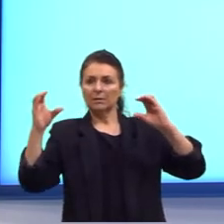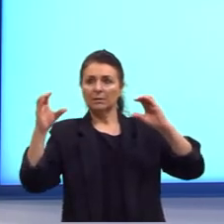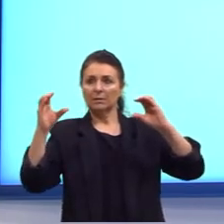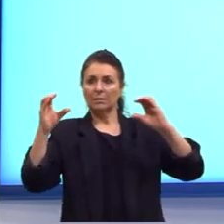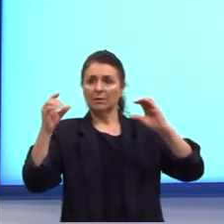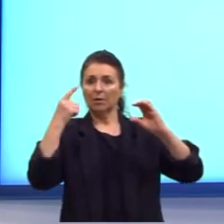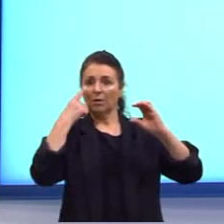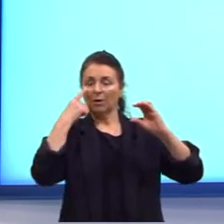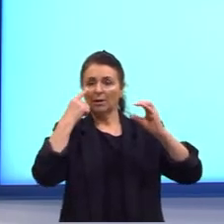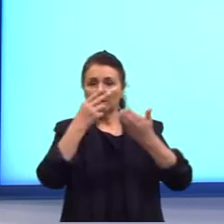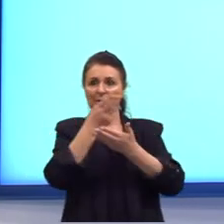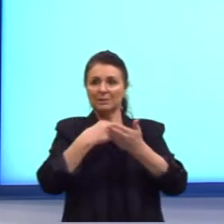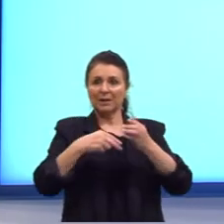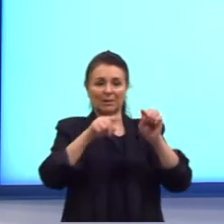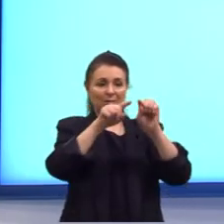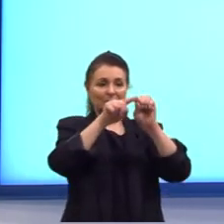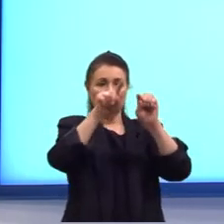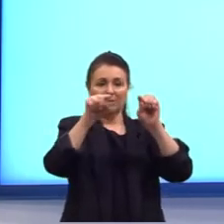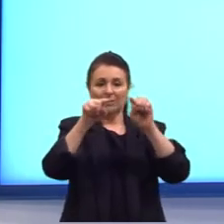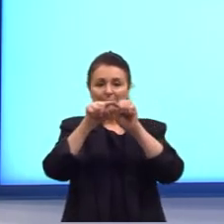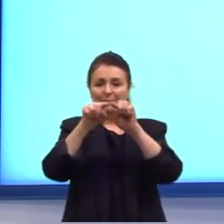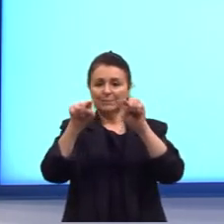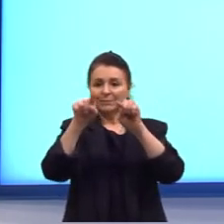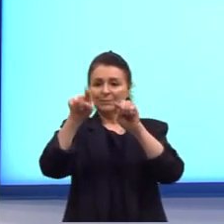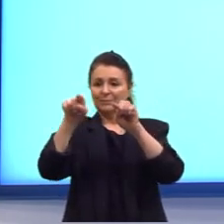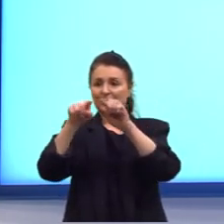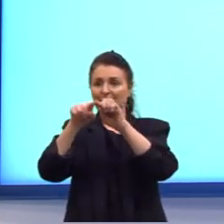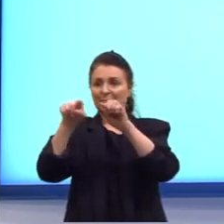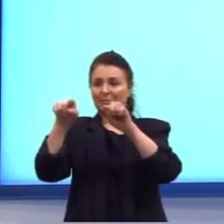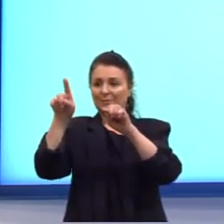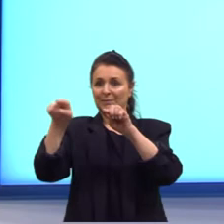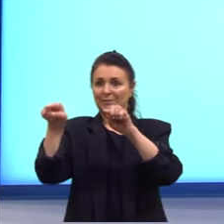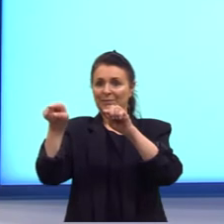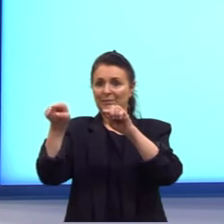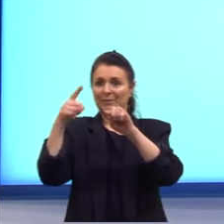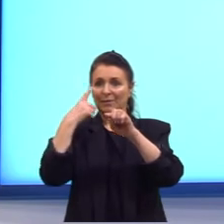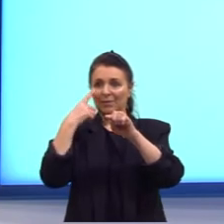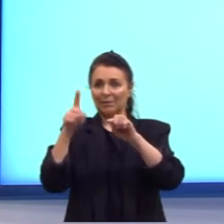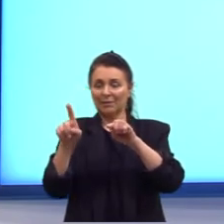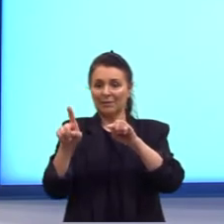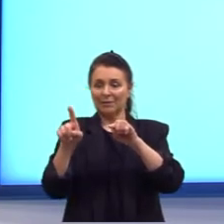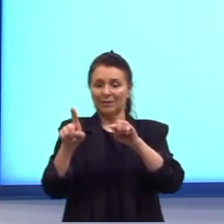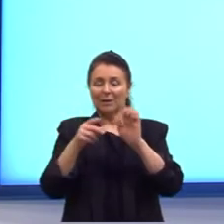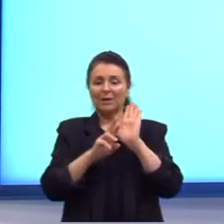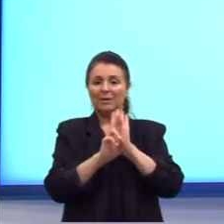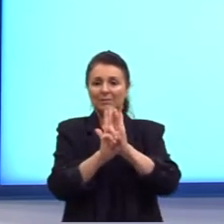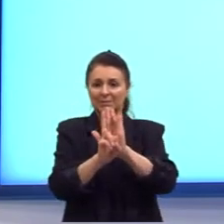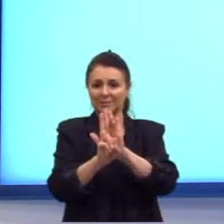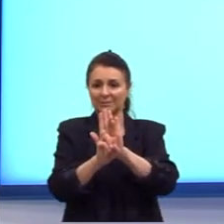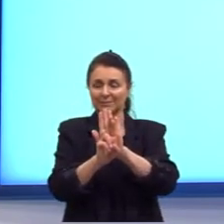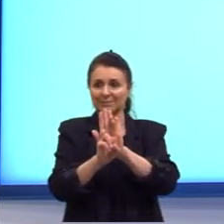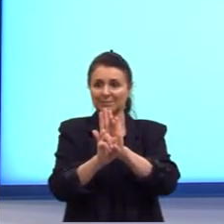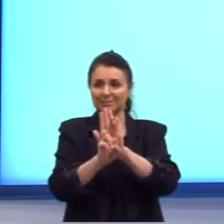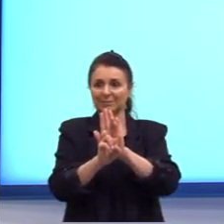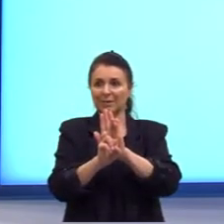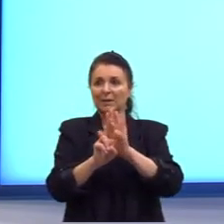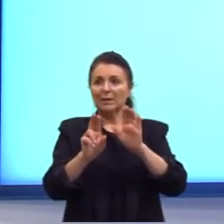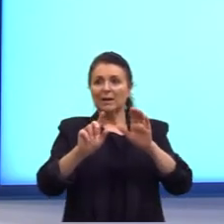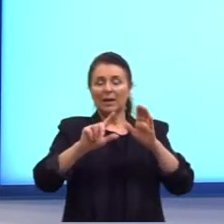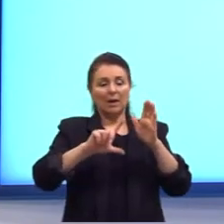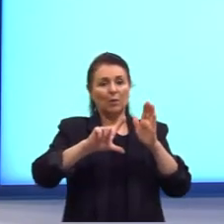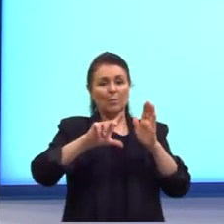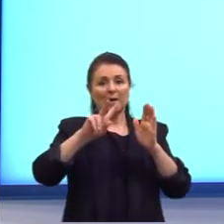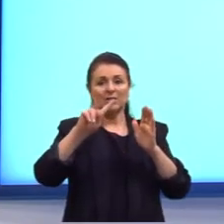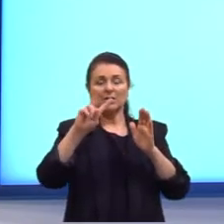desenhar dessa forma aqui tá aqui né representei olha isso é importante você já irem se habituando né Isso aqui é uma